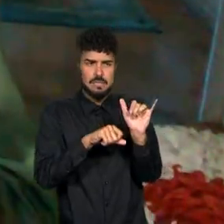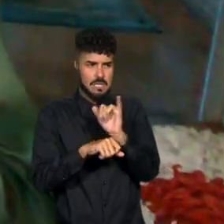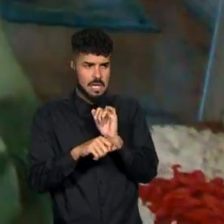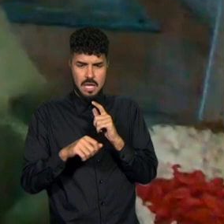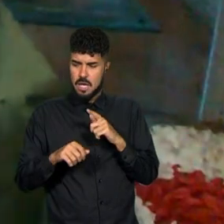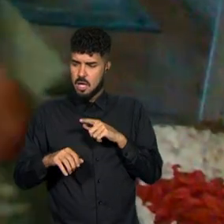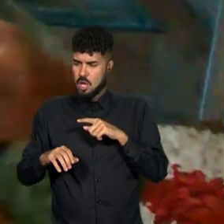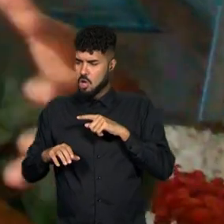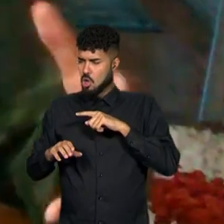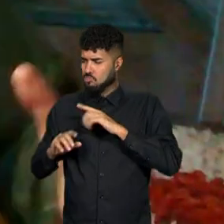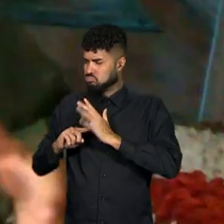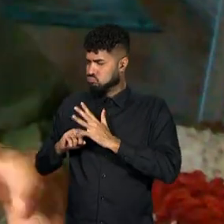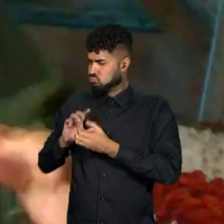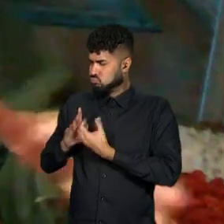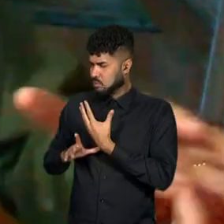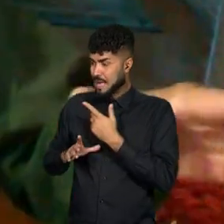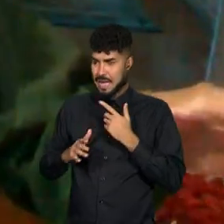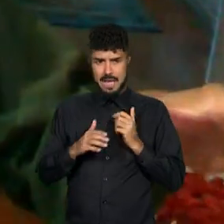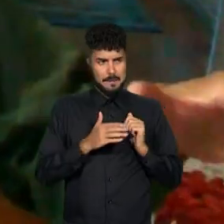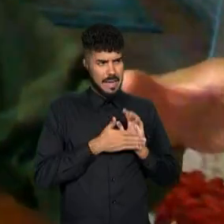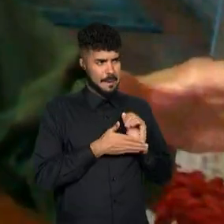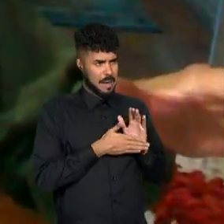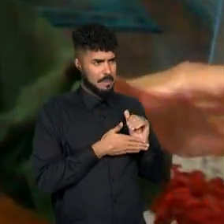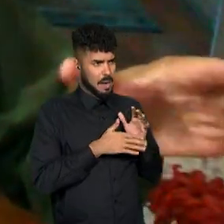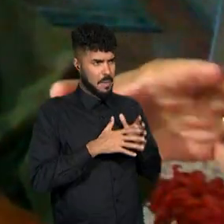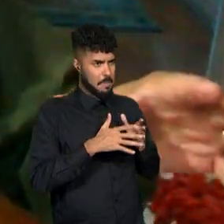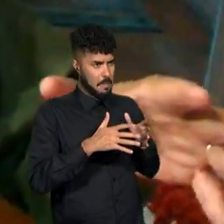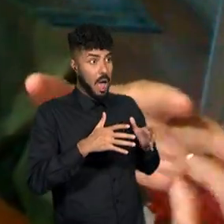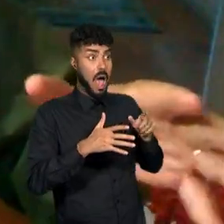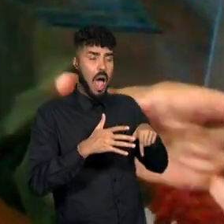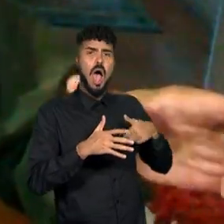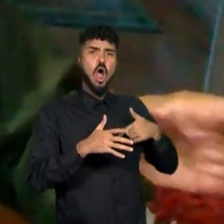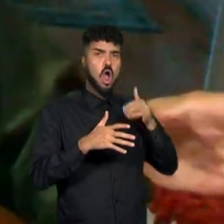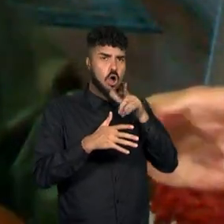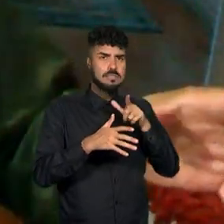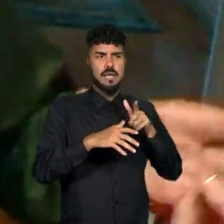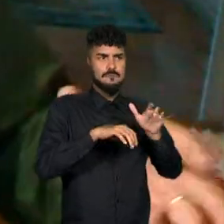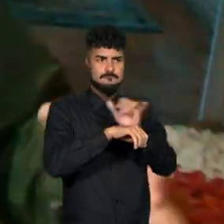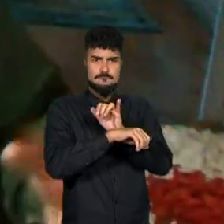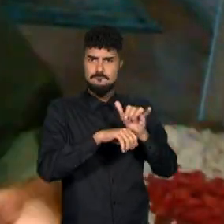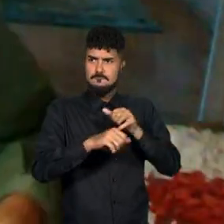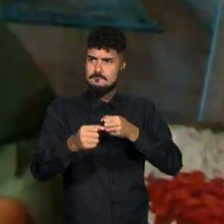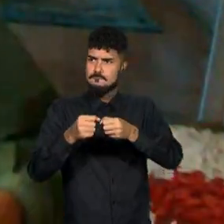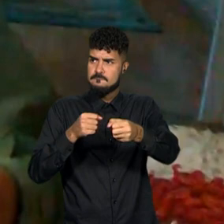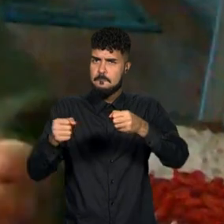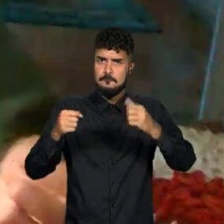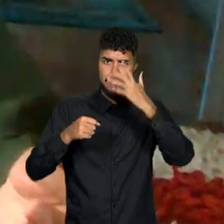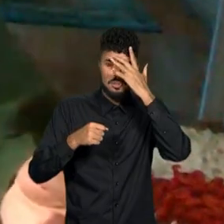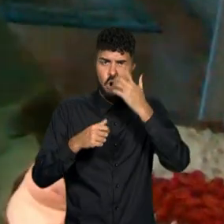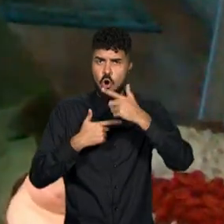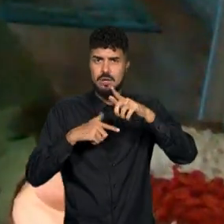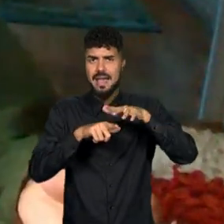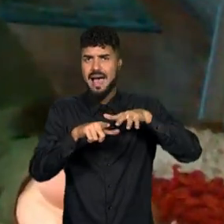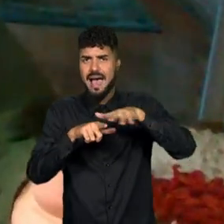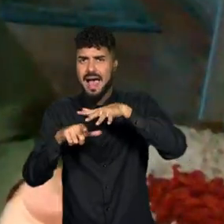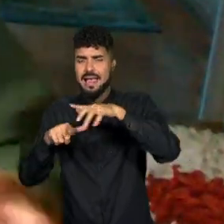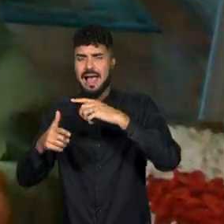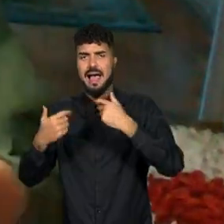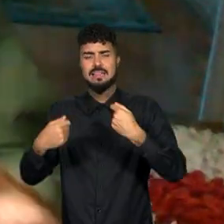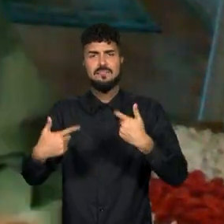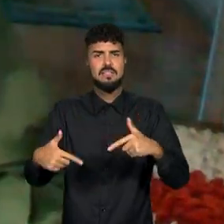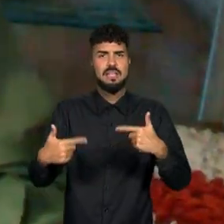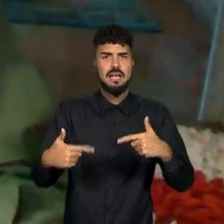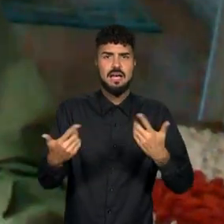os empregos que estão desaparecendo pelo avanço da ciência e da tecnologia em outras atividades